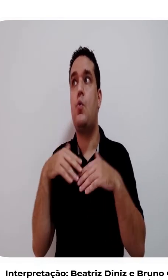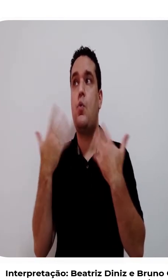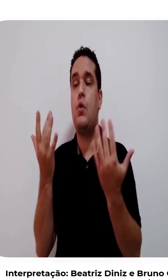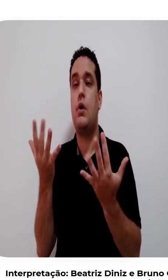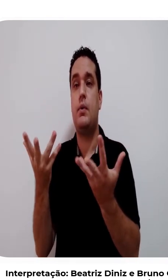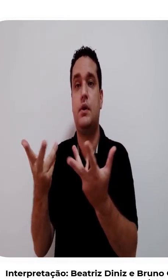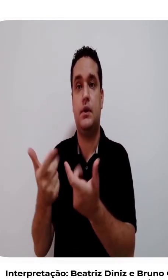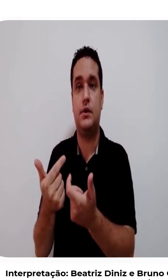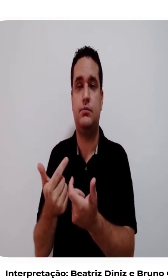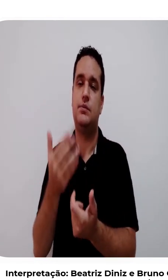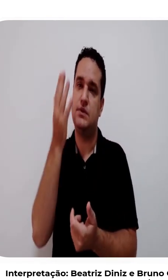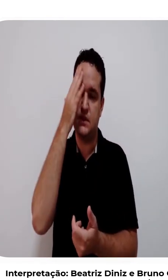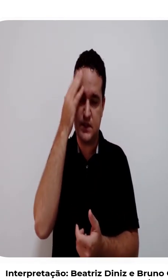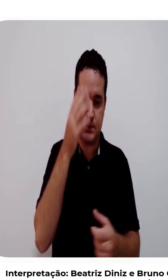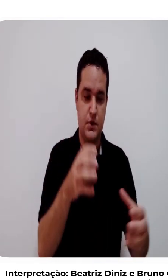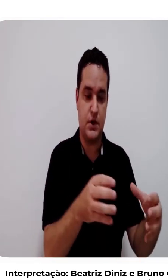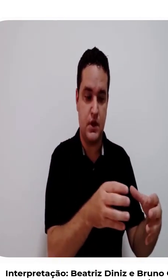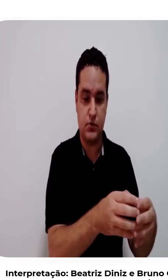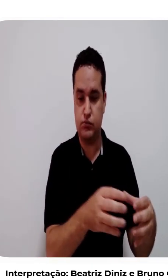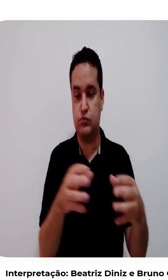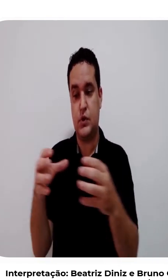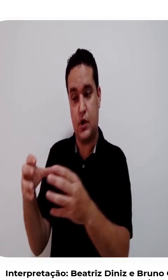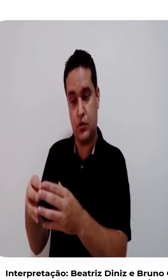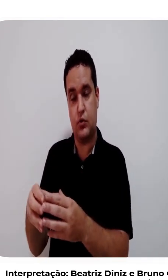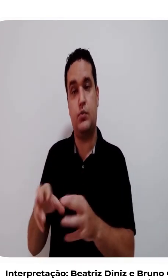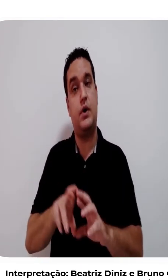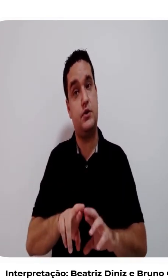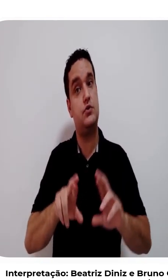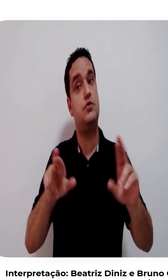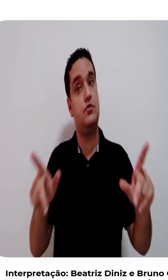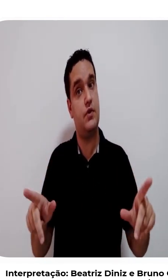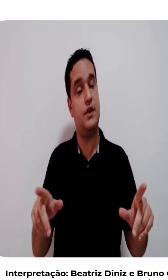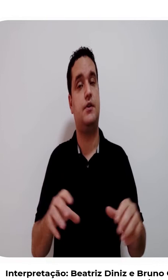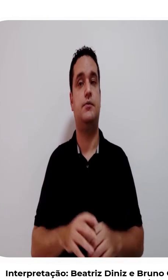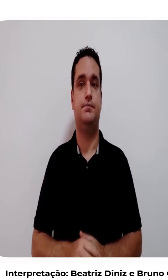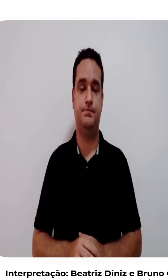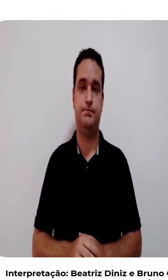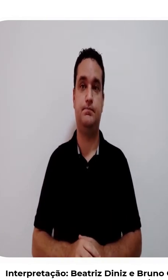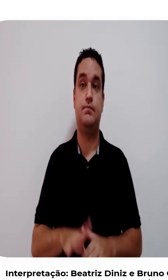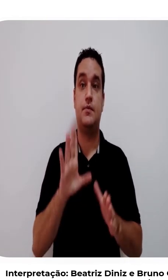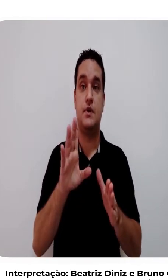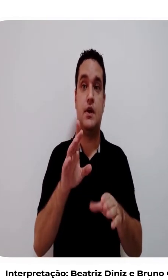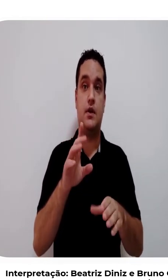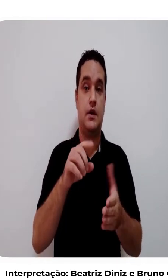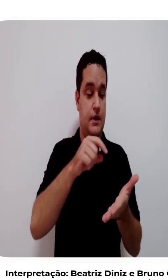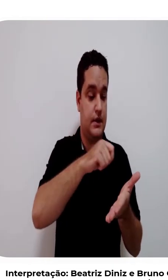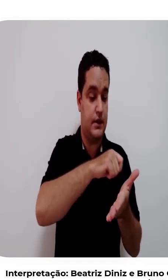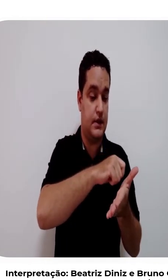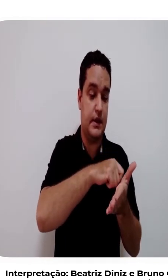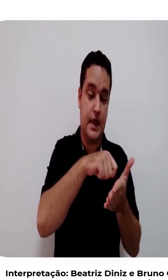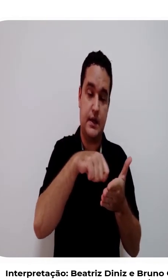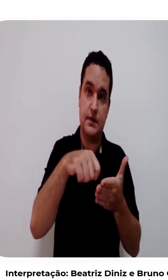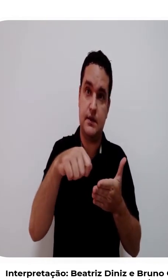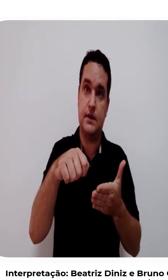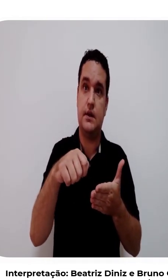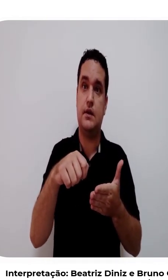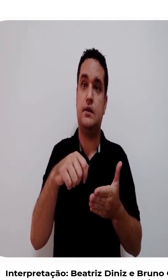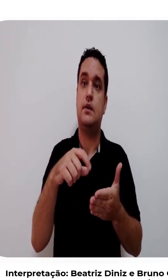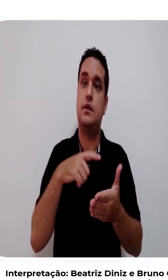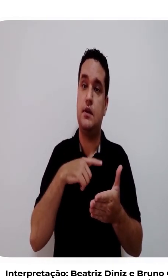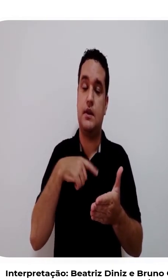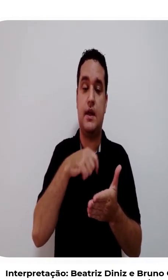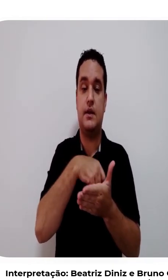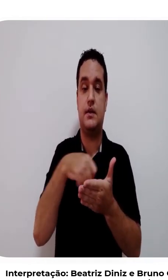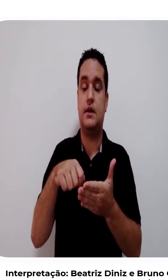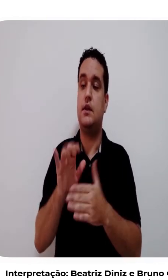das crianças ali nos momentos das aulas. Na escrita, eu tenho usado muito a escrita colaborativa, né? Onde